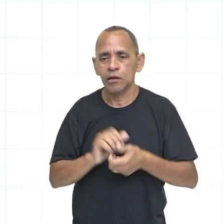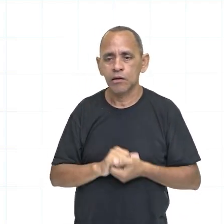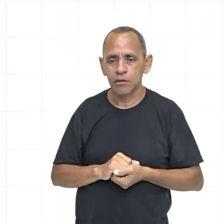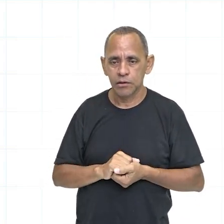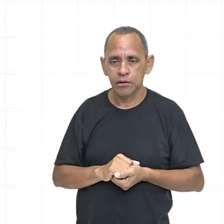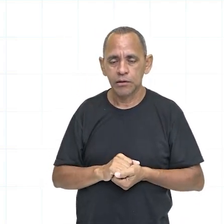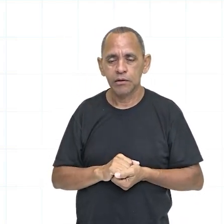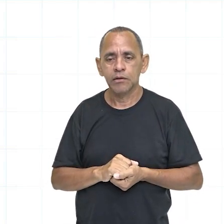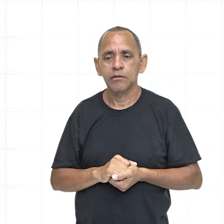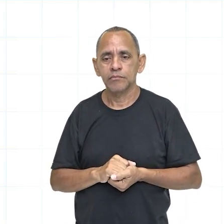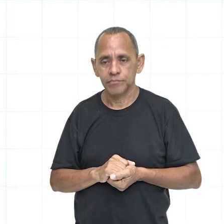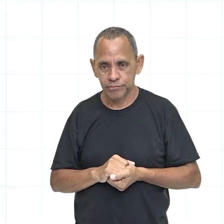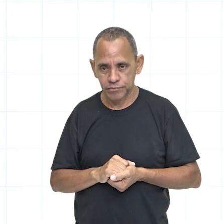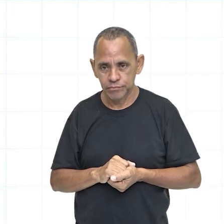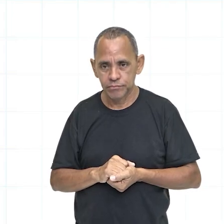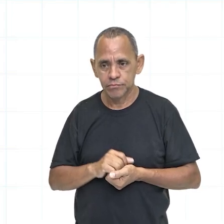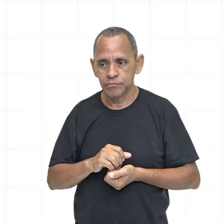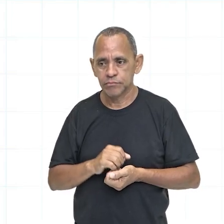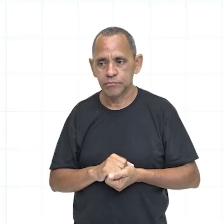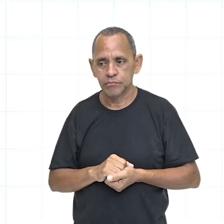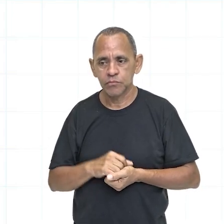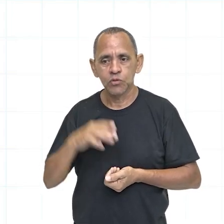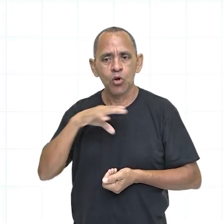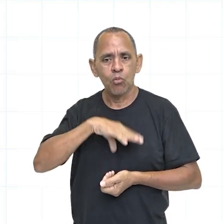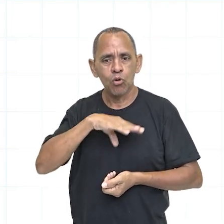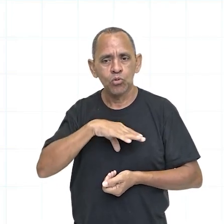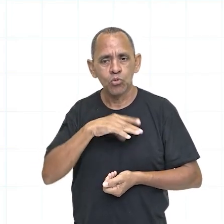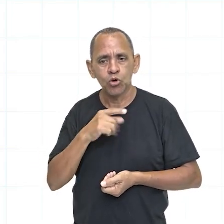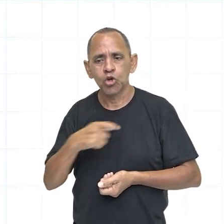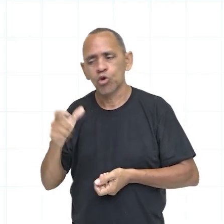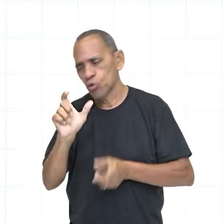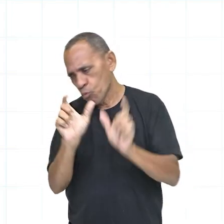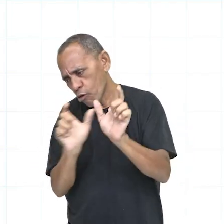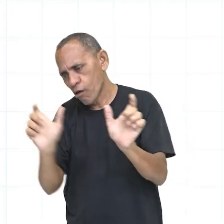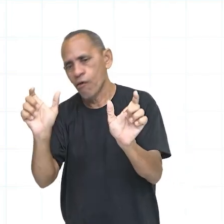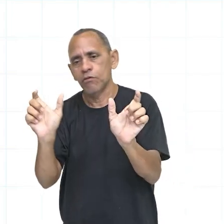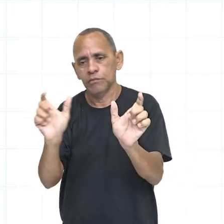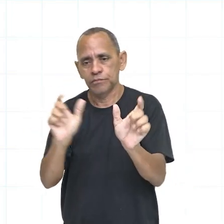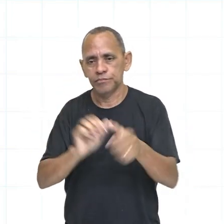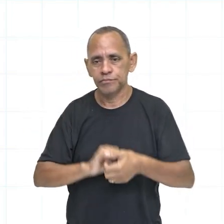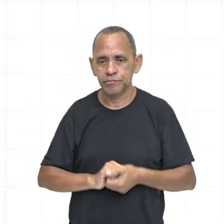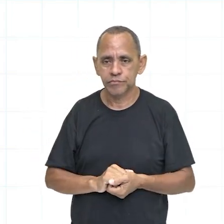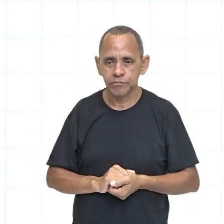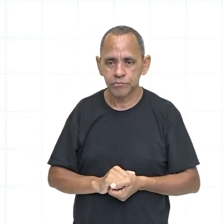However, entretanto. Mais um exemplo é although.